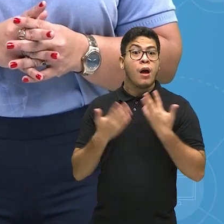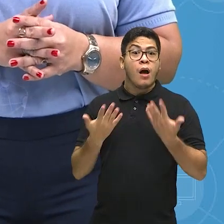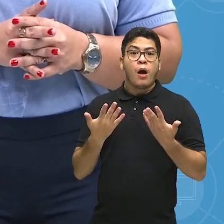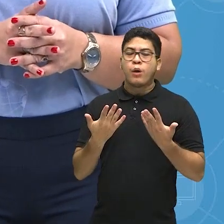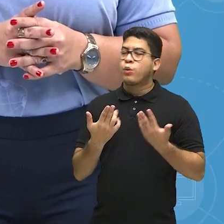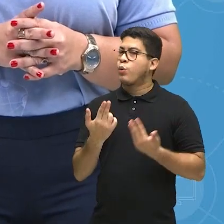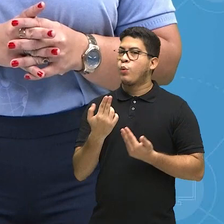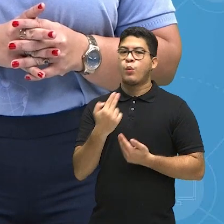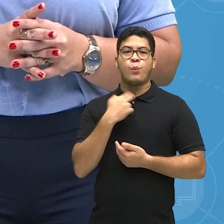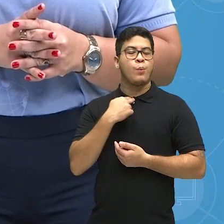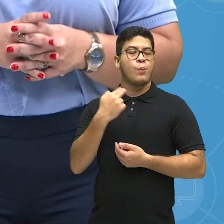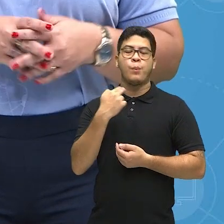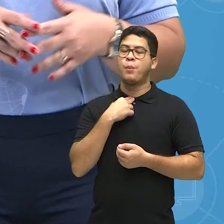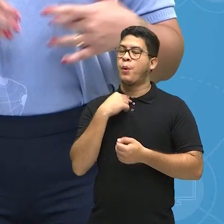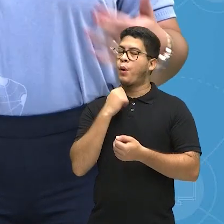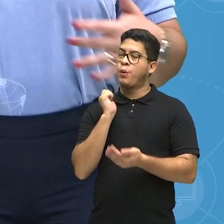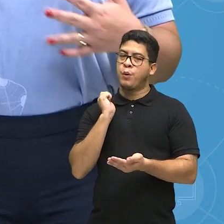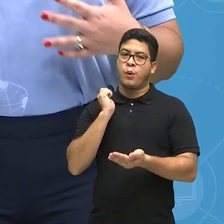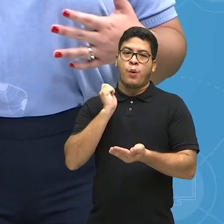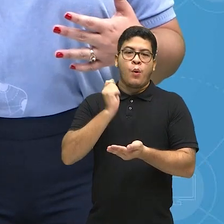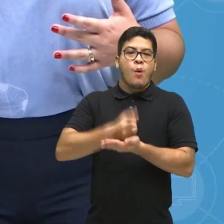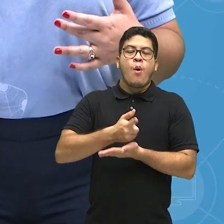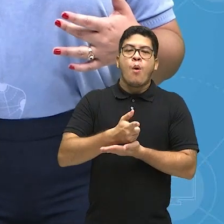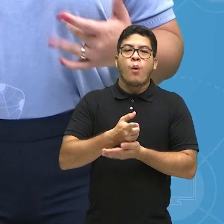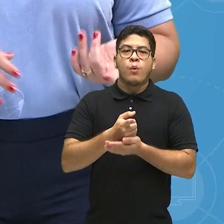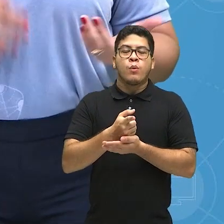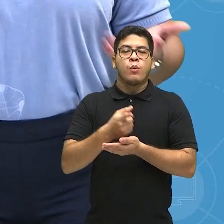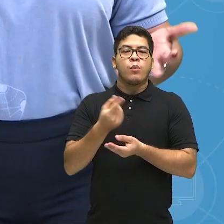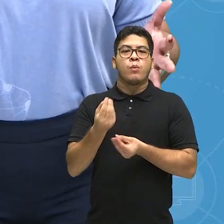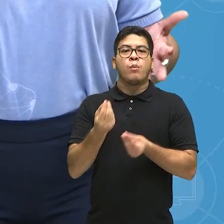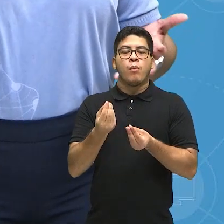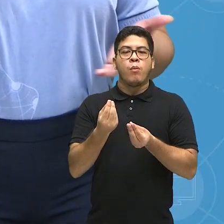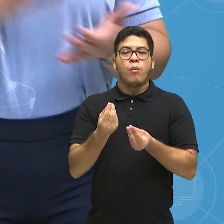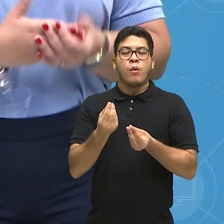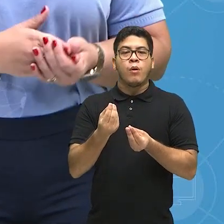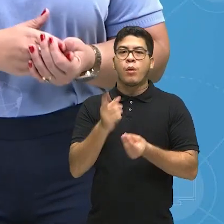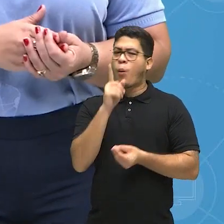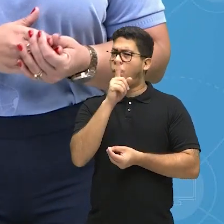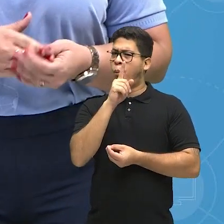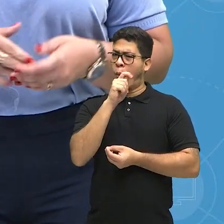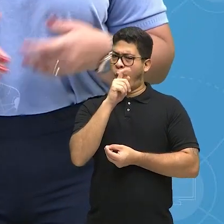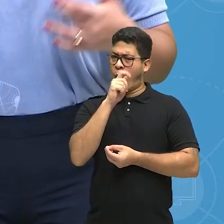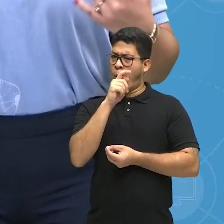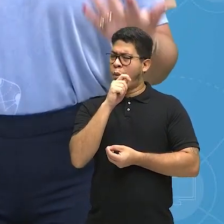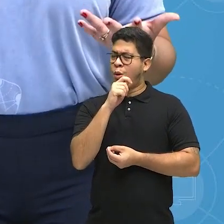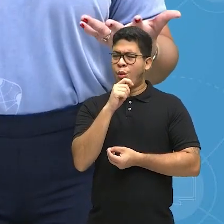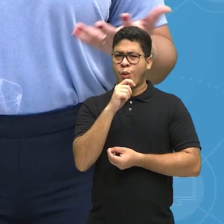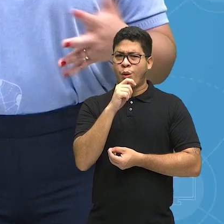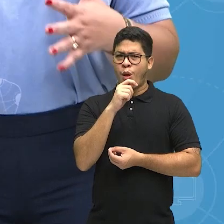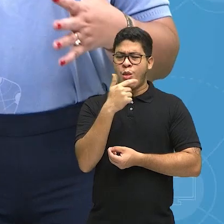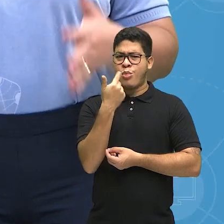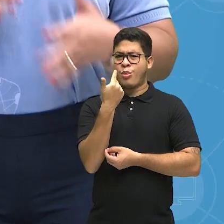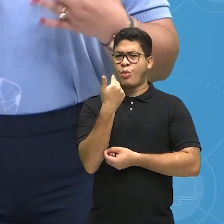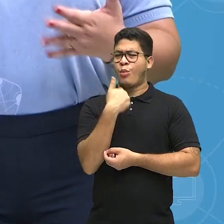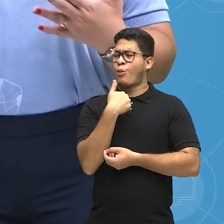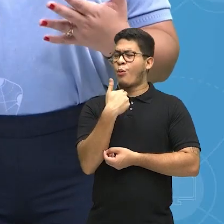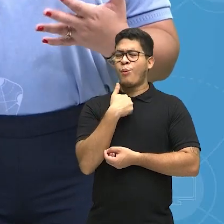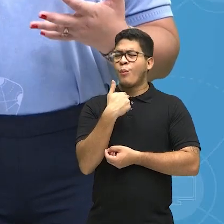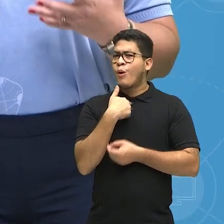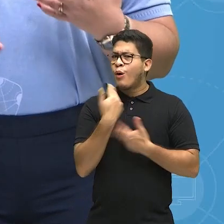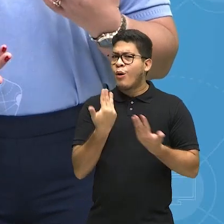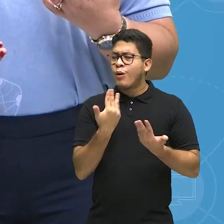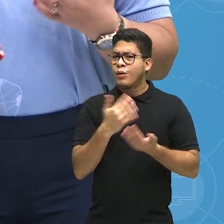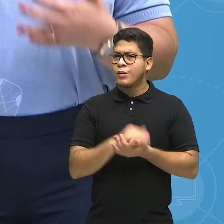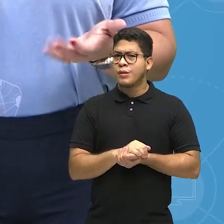sem registros. Então, pode ter um animal silvestre. Ah, professora, eu quero ter uma arara, como é que eu posso fazer?